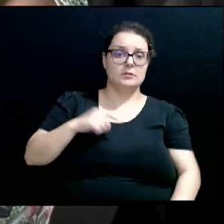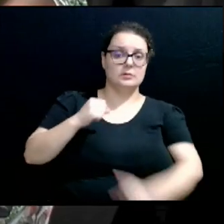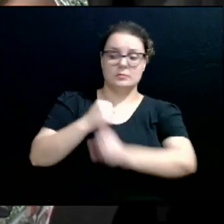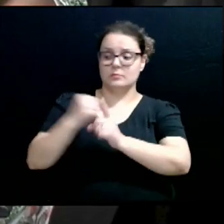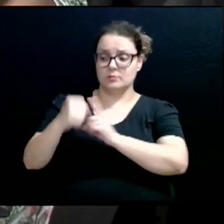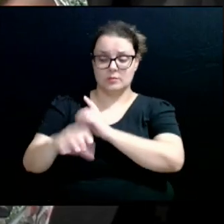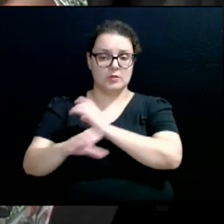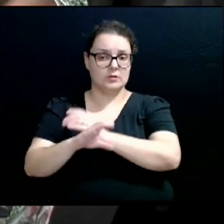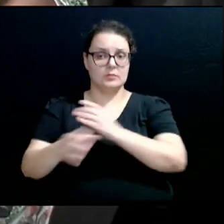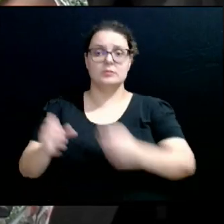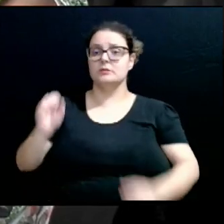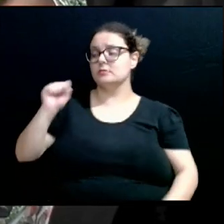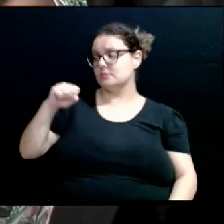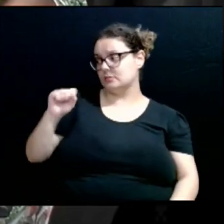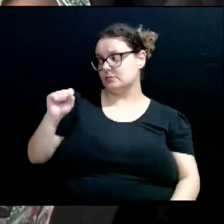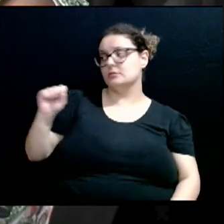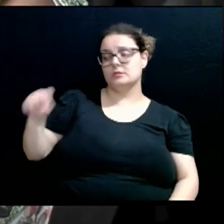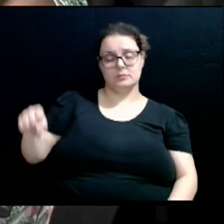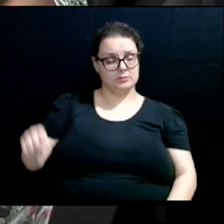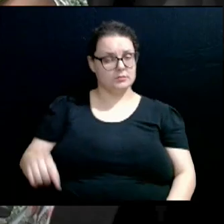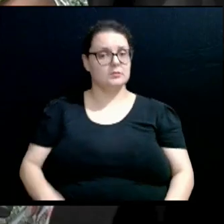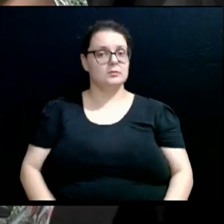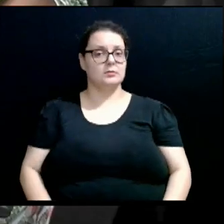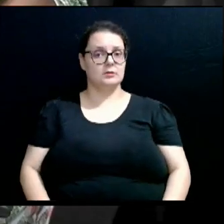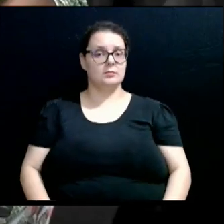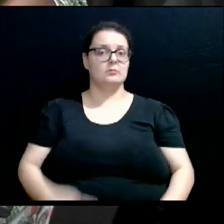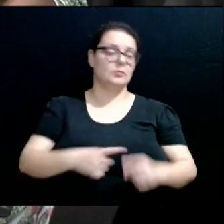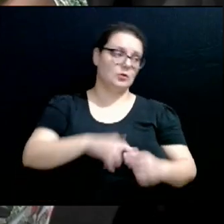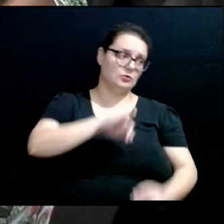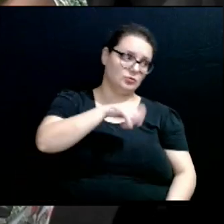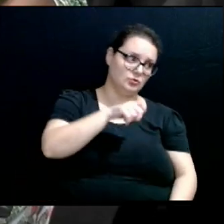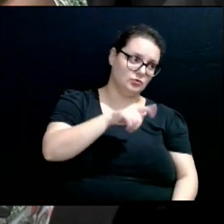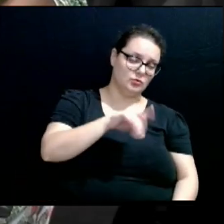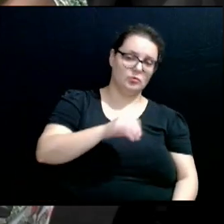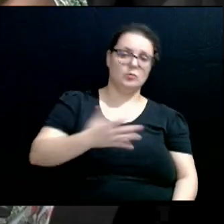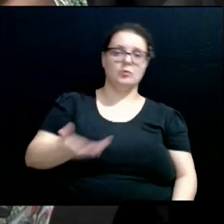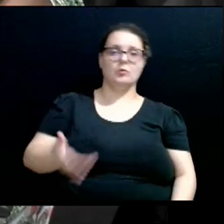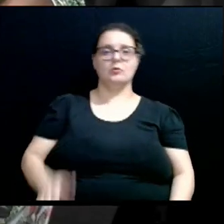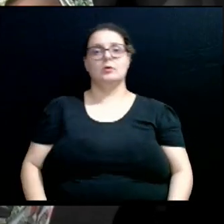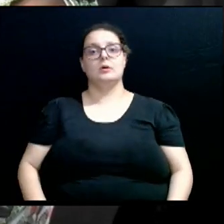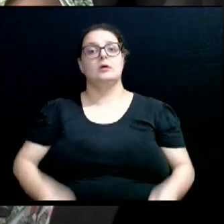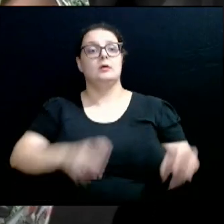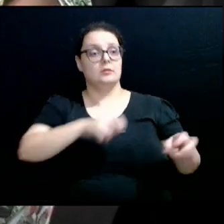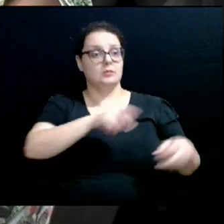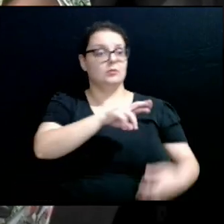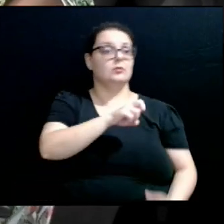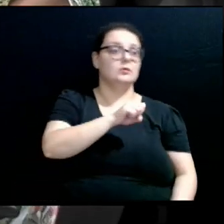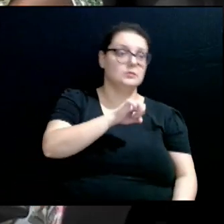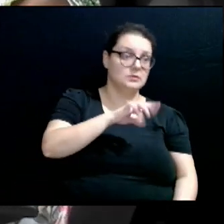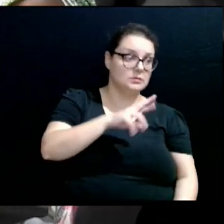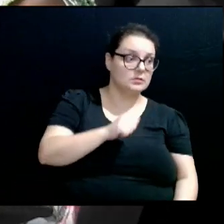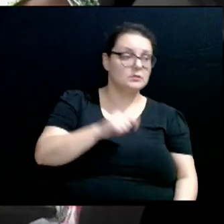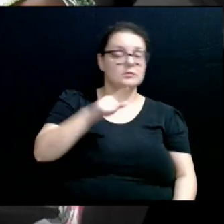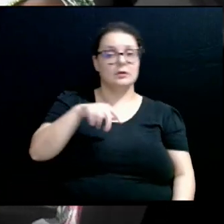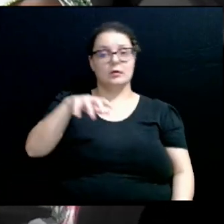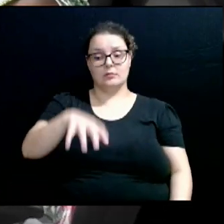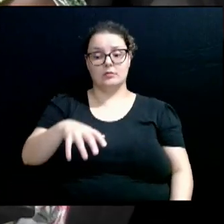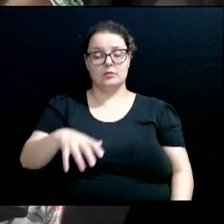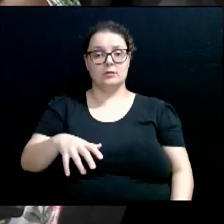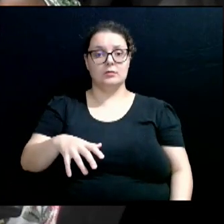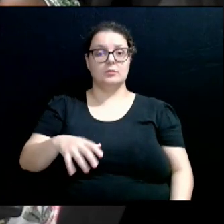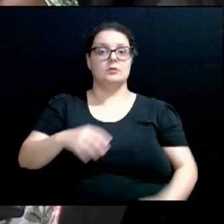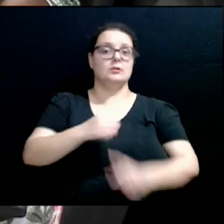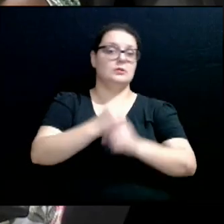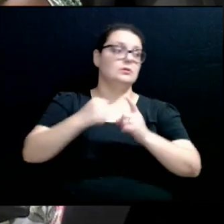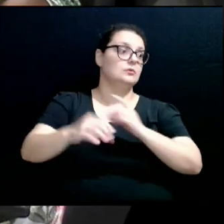Porque o jongo, né, a Fazenda Roseira, ela é um organismo da sociedade civil. Então,